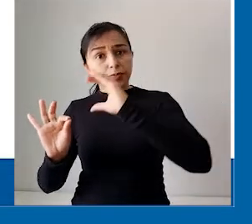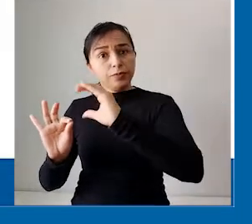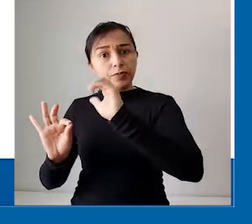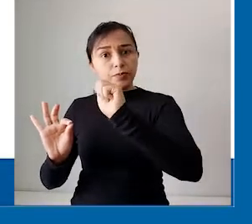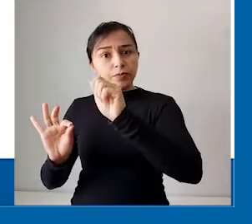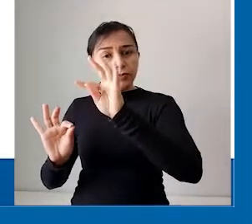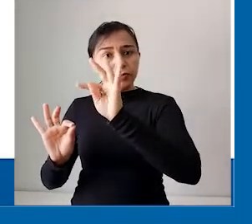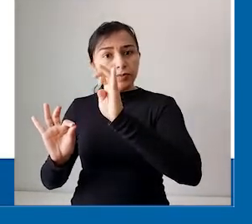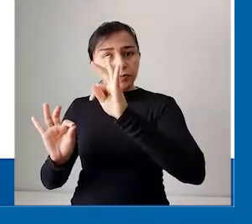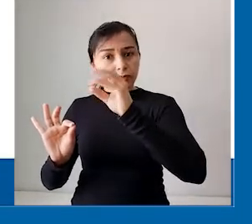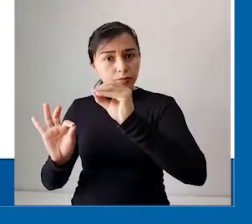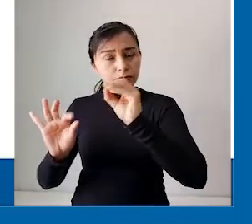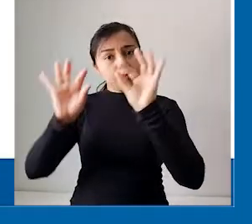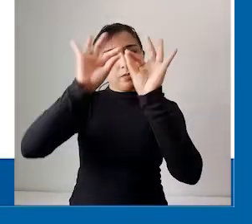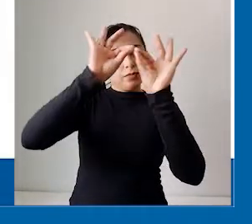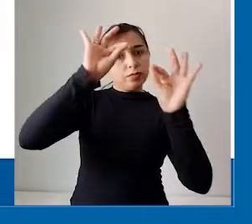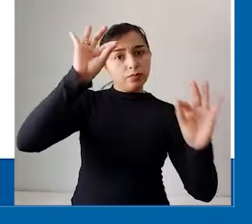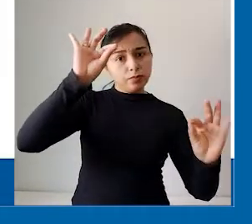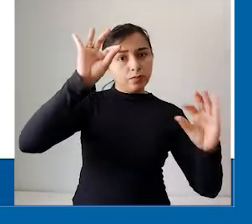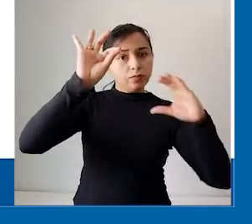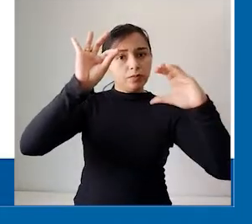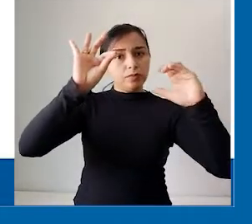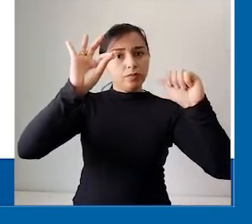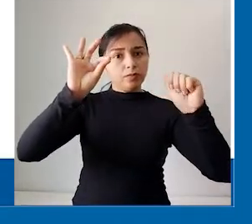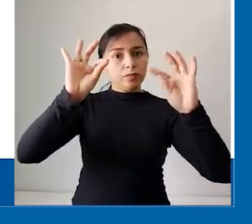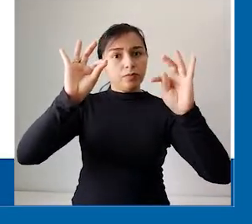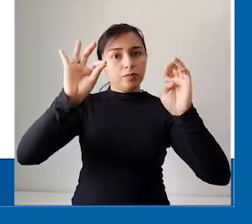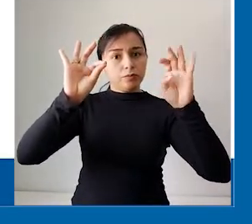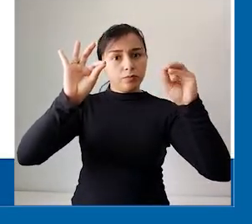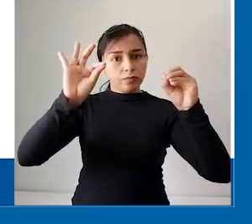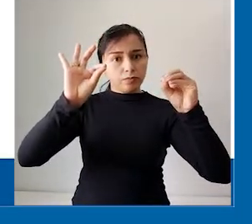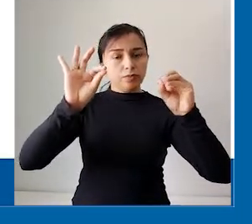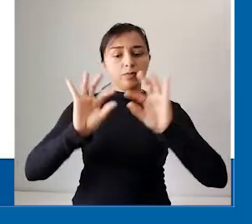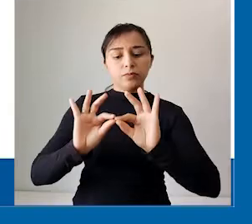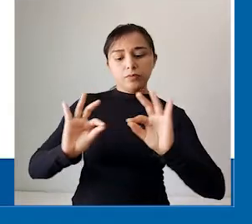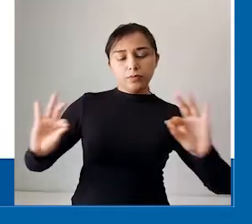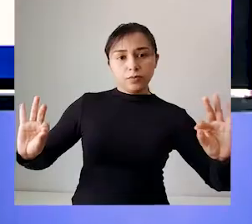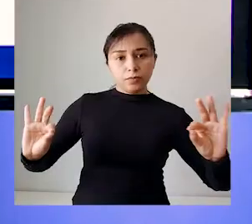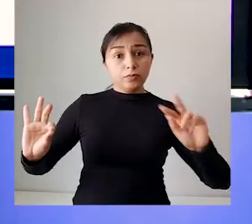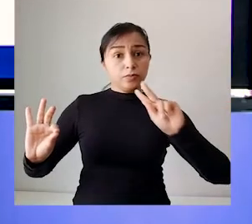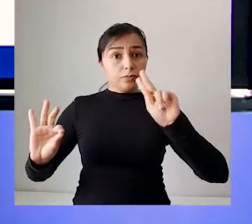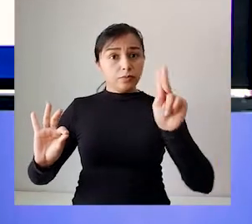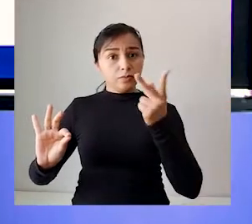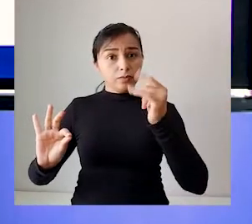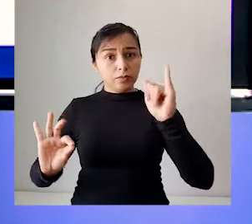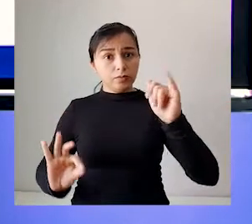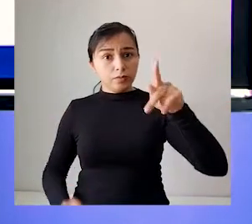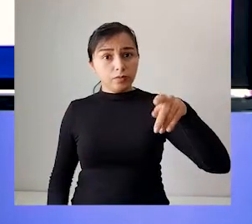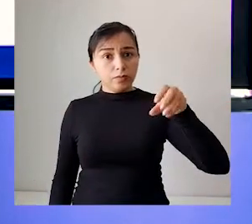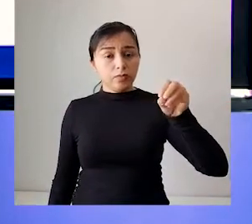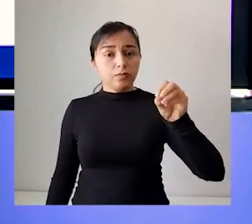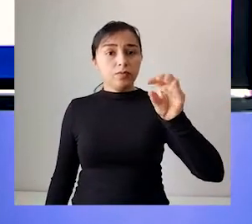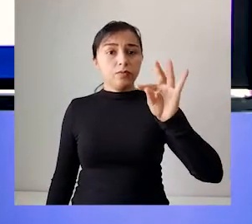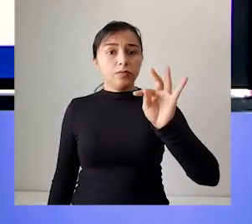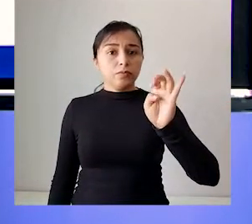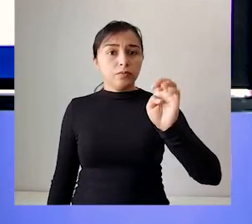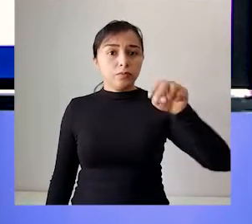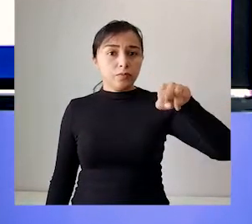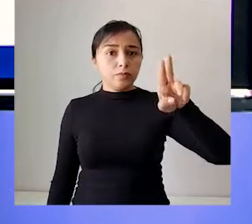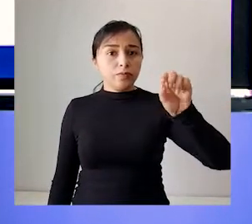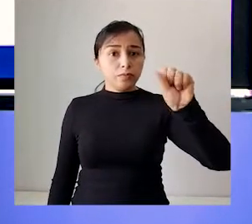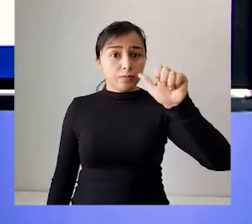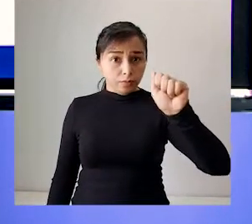e hipotenusa. Então a gente segue a seguinte regra. Quem está oposto ao ângulo